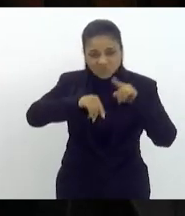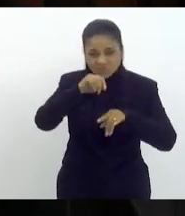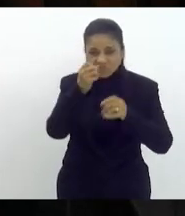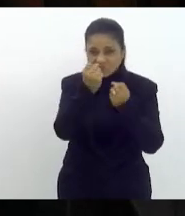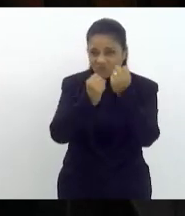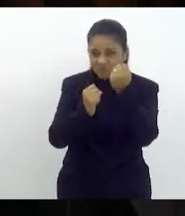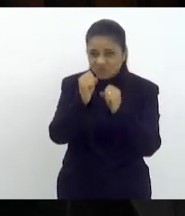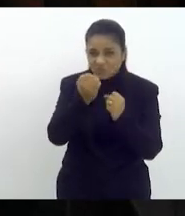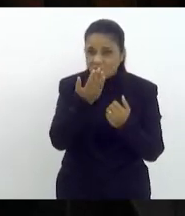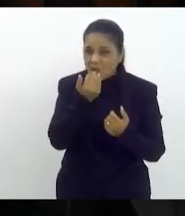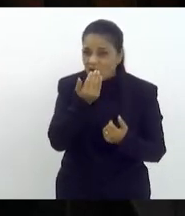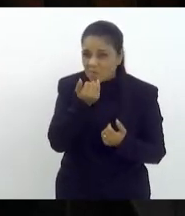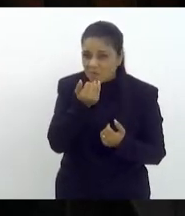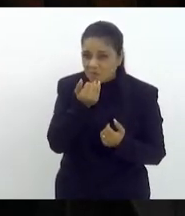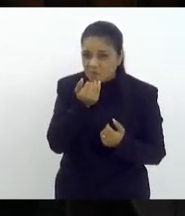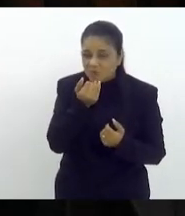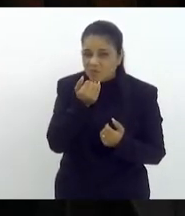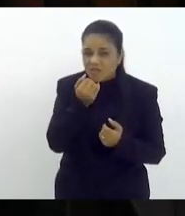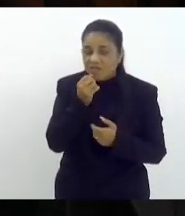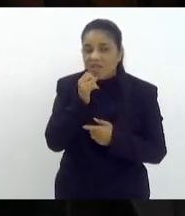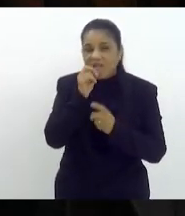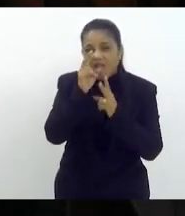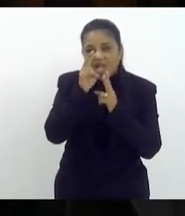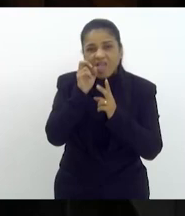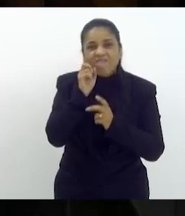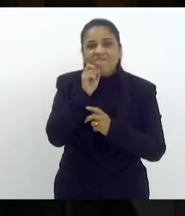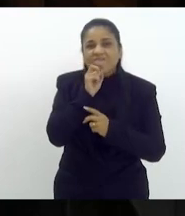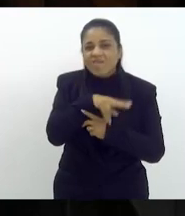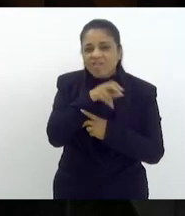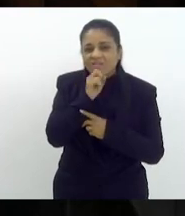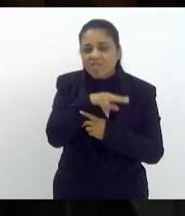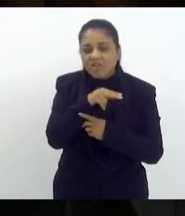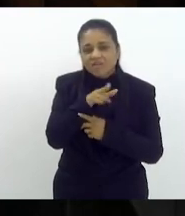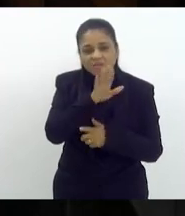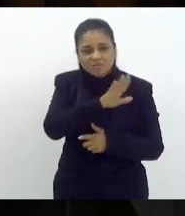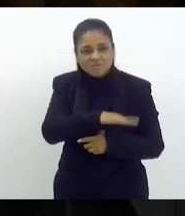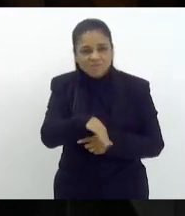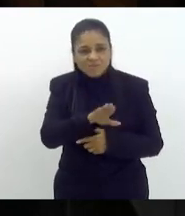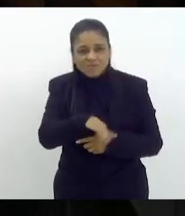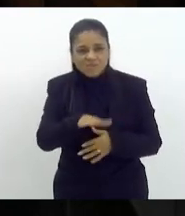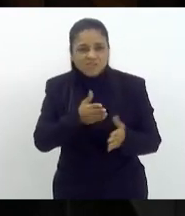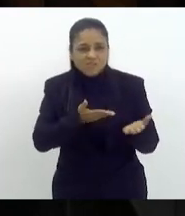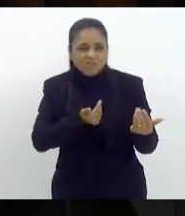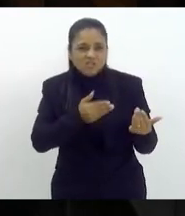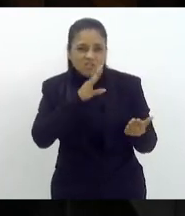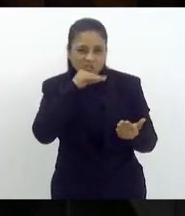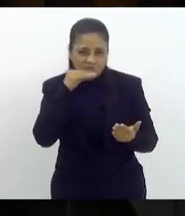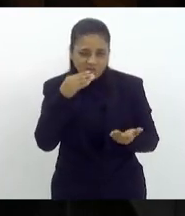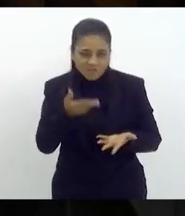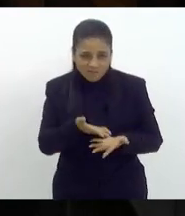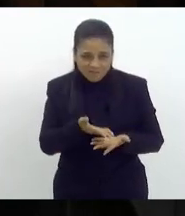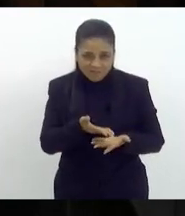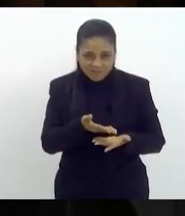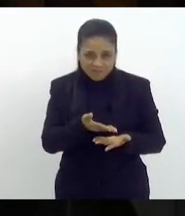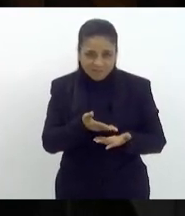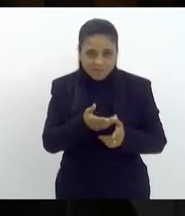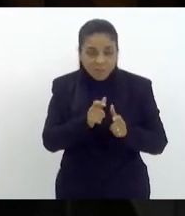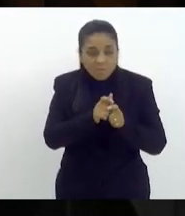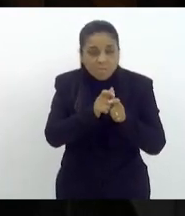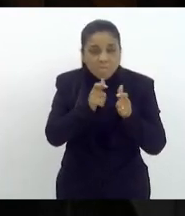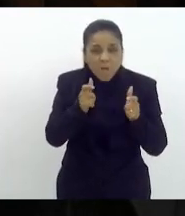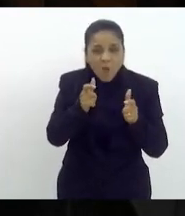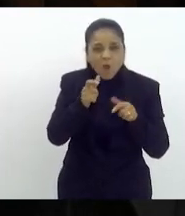são um veneno para as crianças e adolescentes a maioria